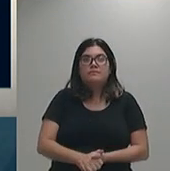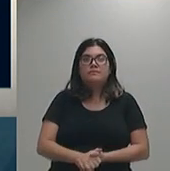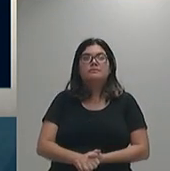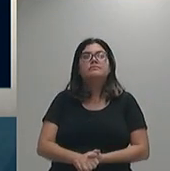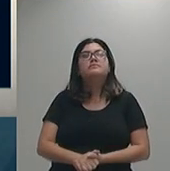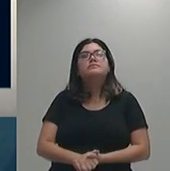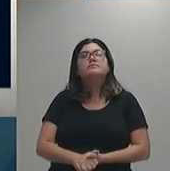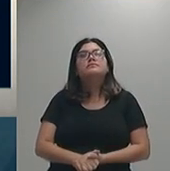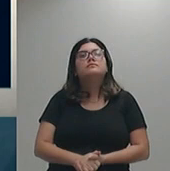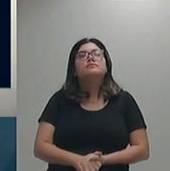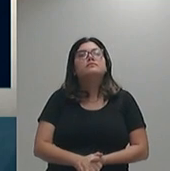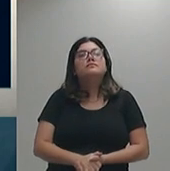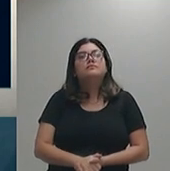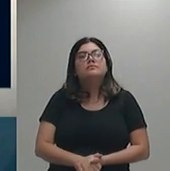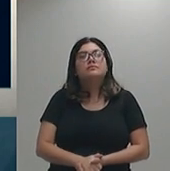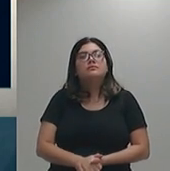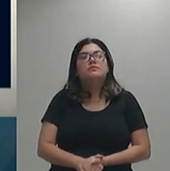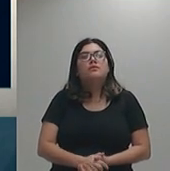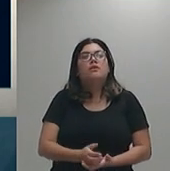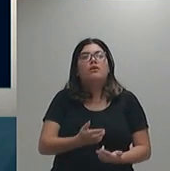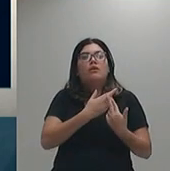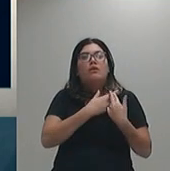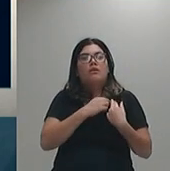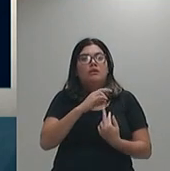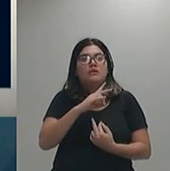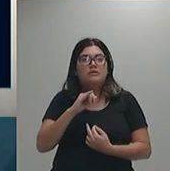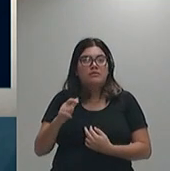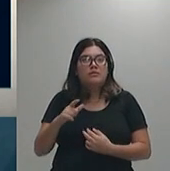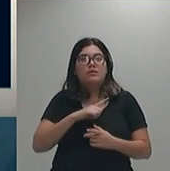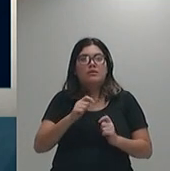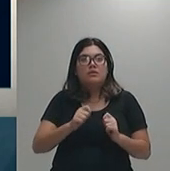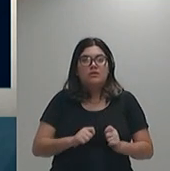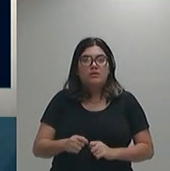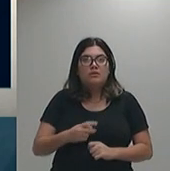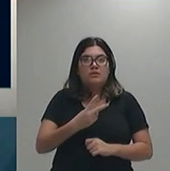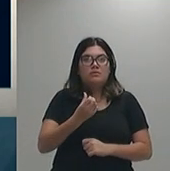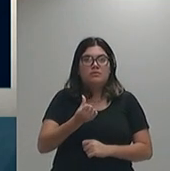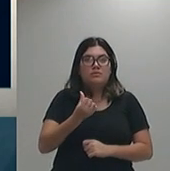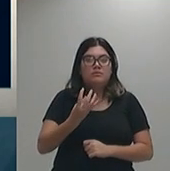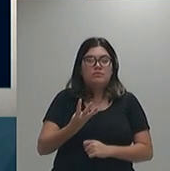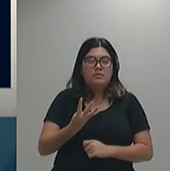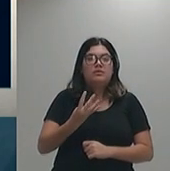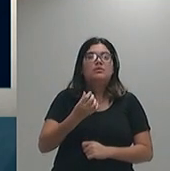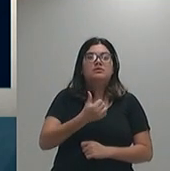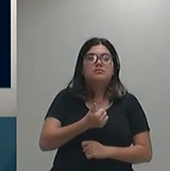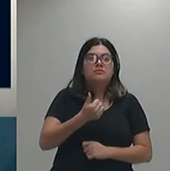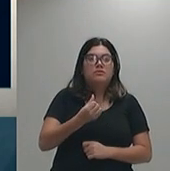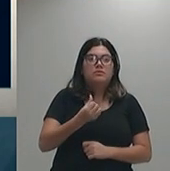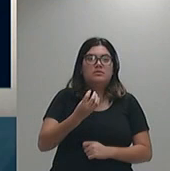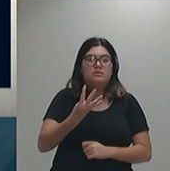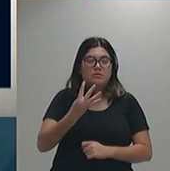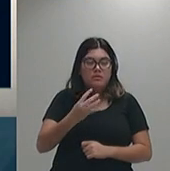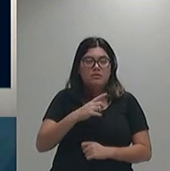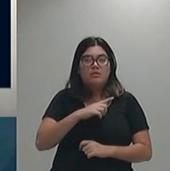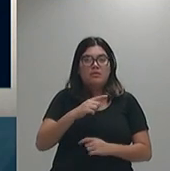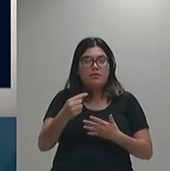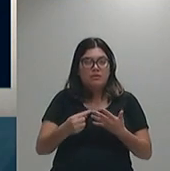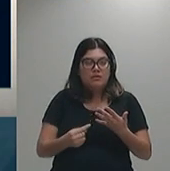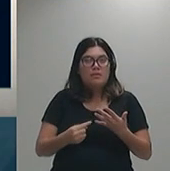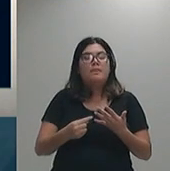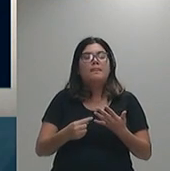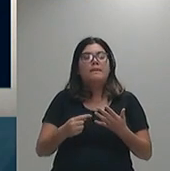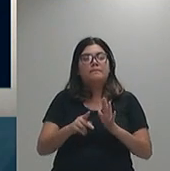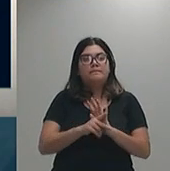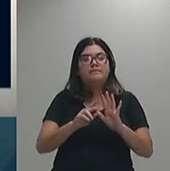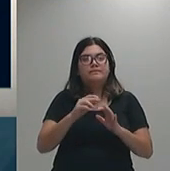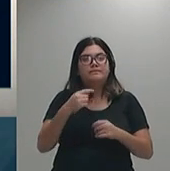é sobre a responsabilidade civil dos controladores Com base no 246 da Lei 6404 no que reside a controvérsia propriamente quanto à